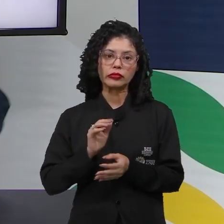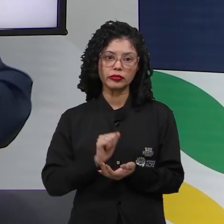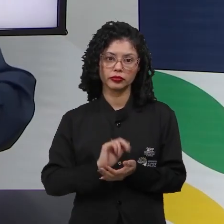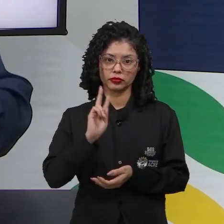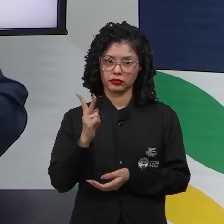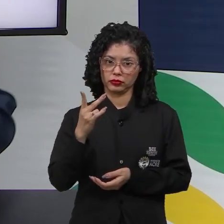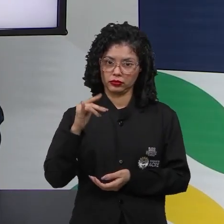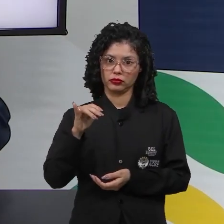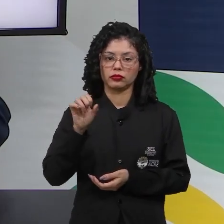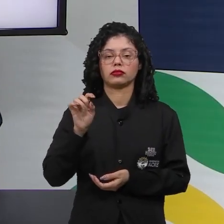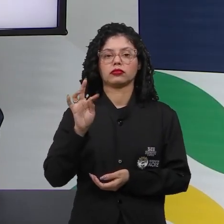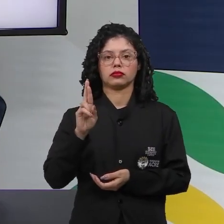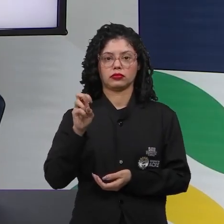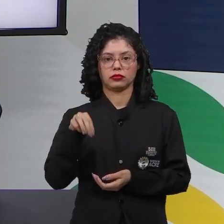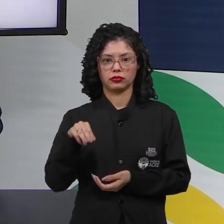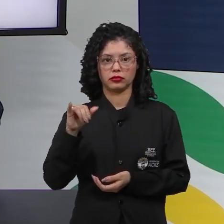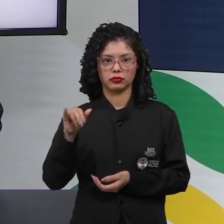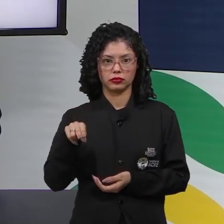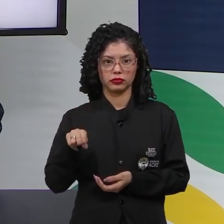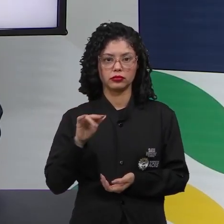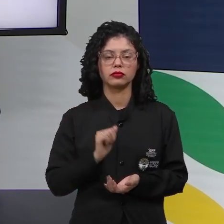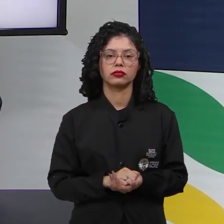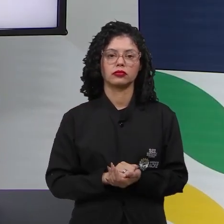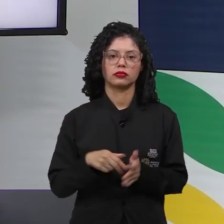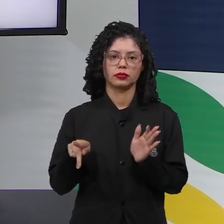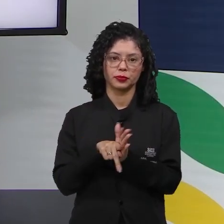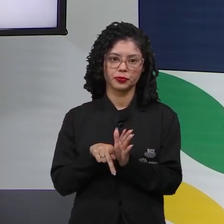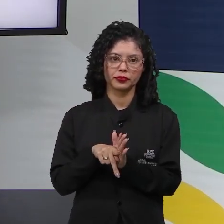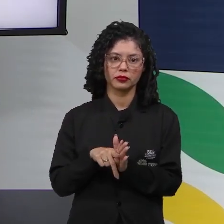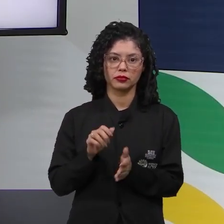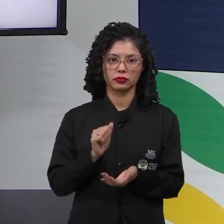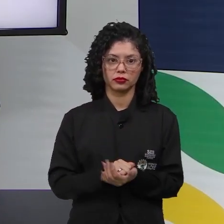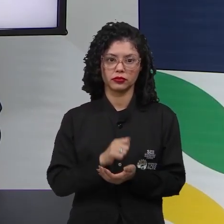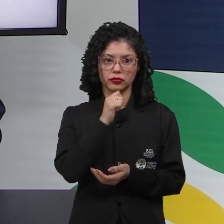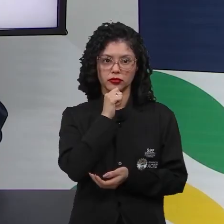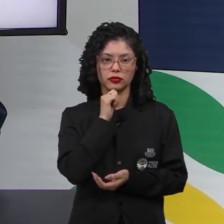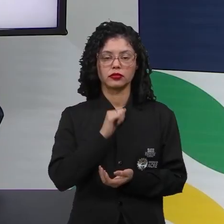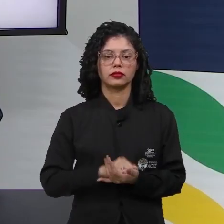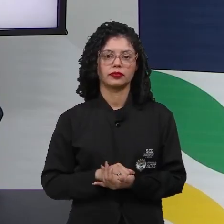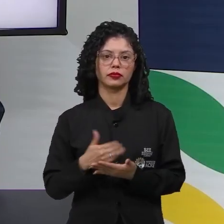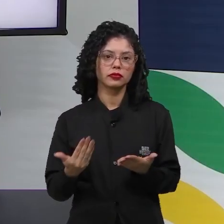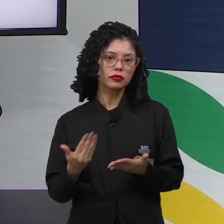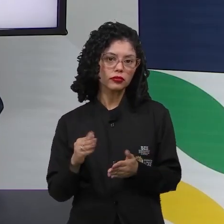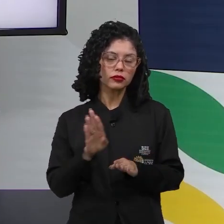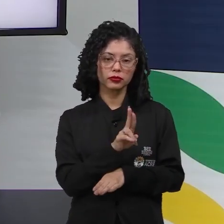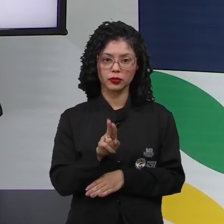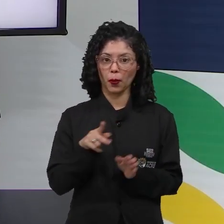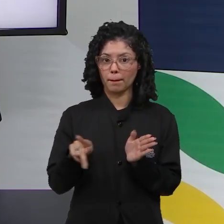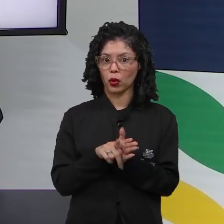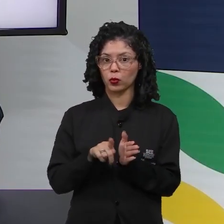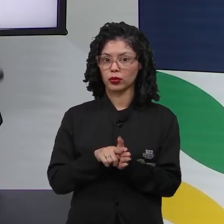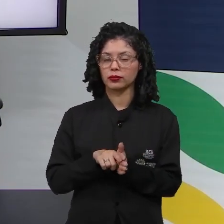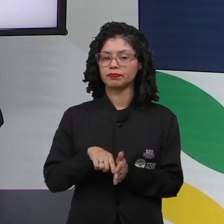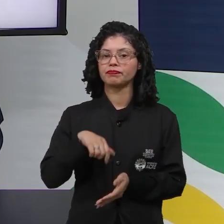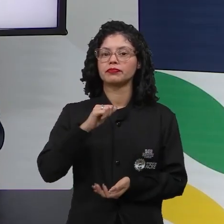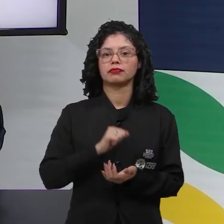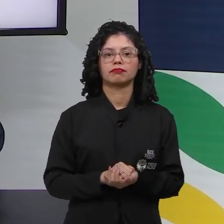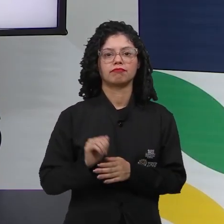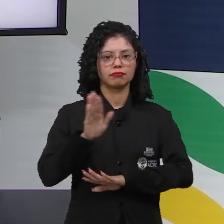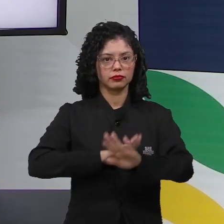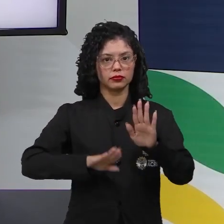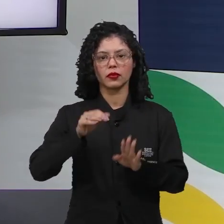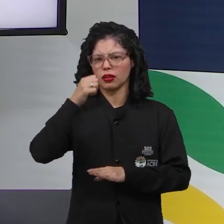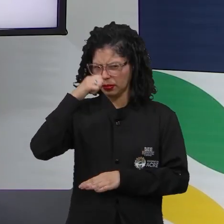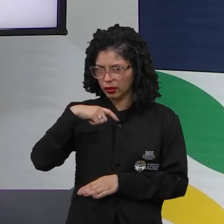tem um medicamento, né, chamado histamin, que é a desclorfenamina, né? É um medicamento específico ali para tratar a questão